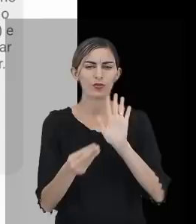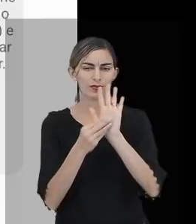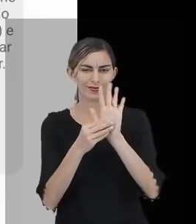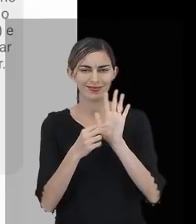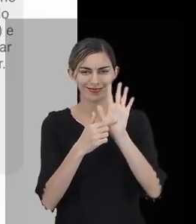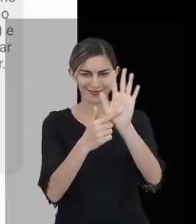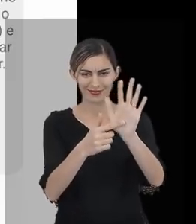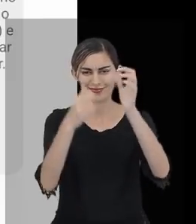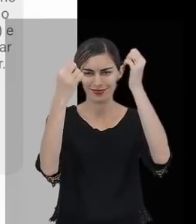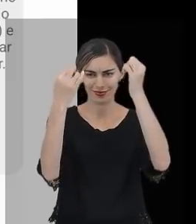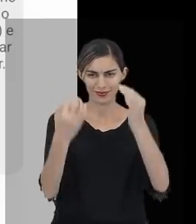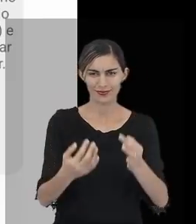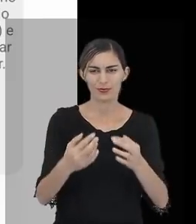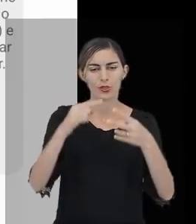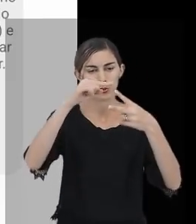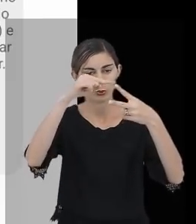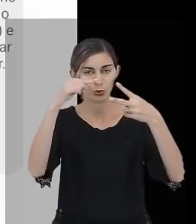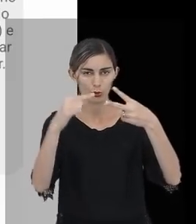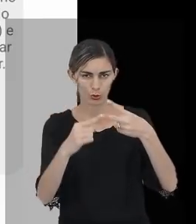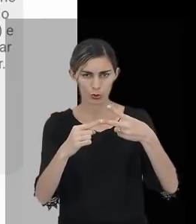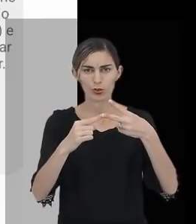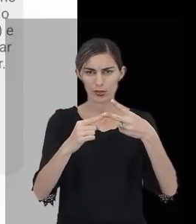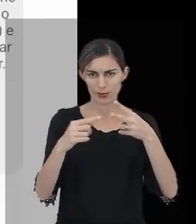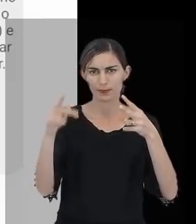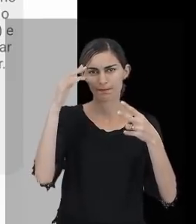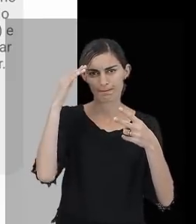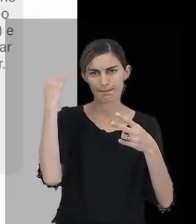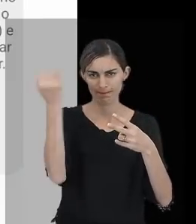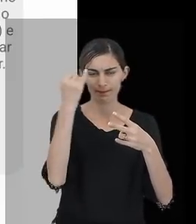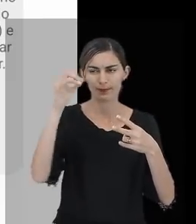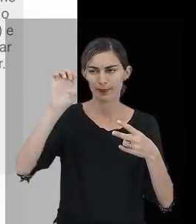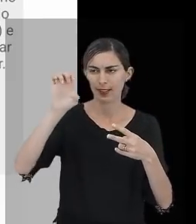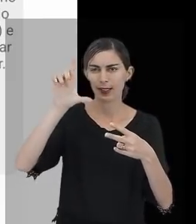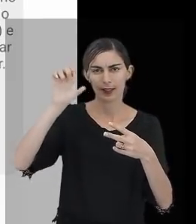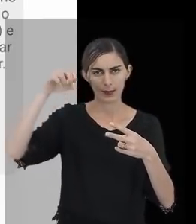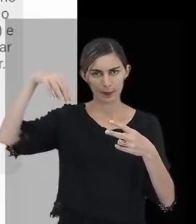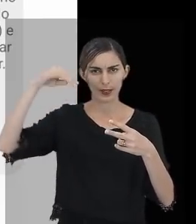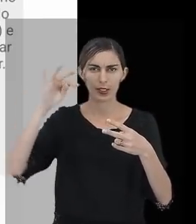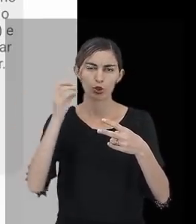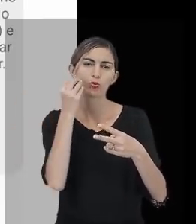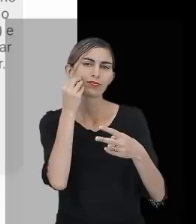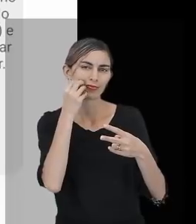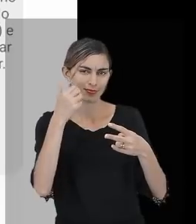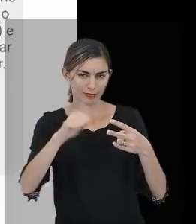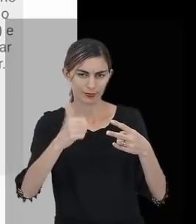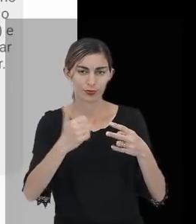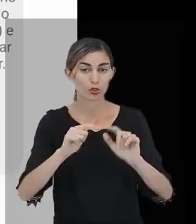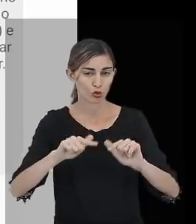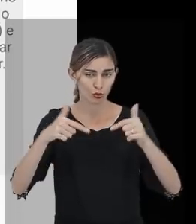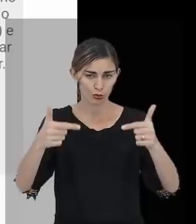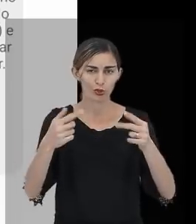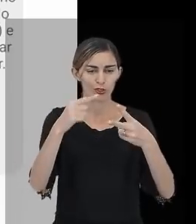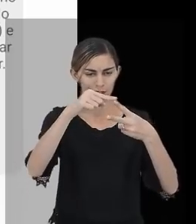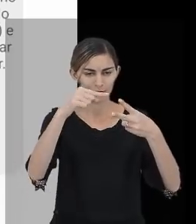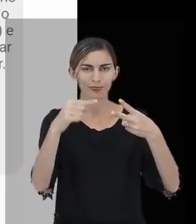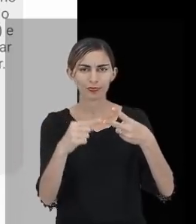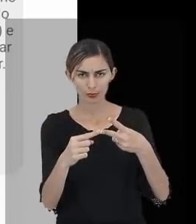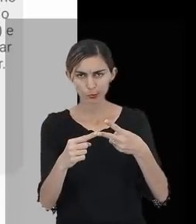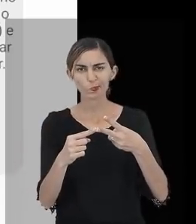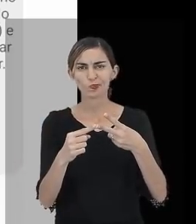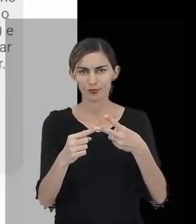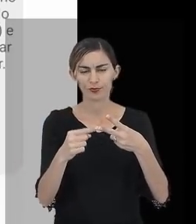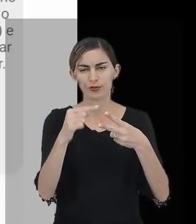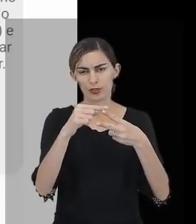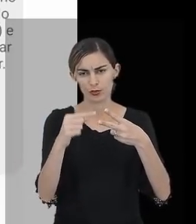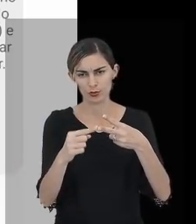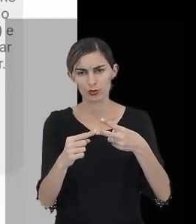aqui que a gente definiu. E a gente definiu dois outros elementos que são text view. Então, por sorte aqui na nossa aplicação, esses dois